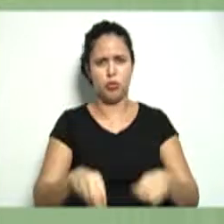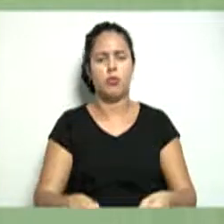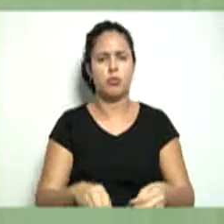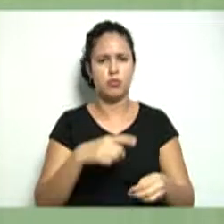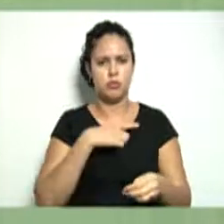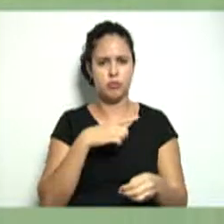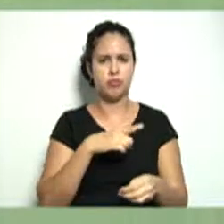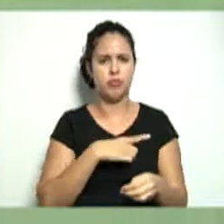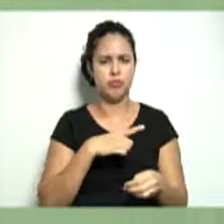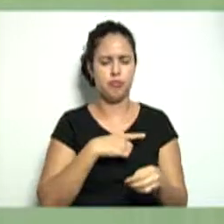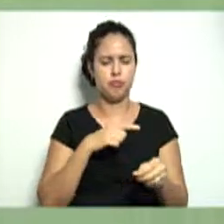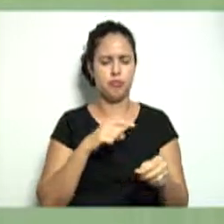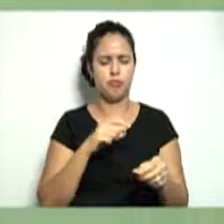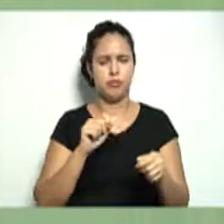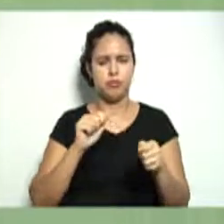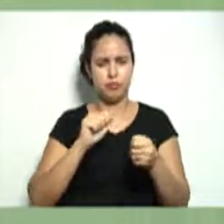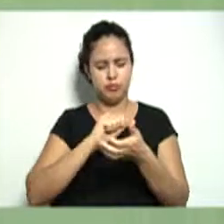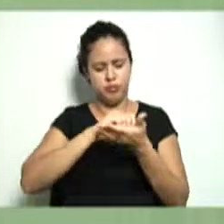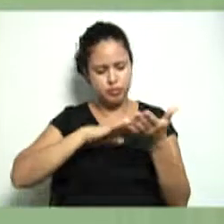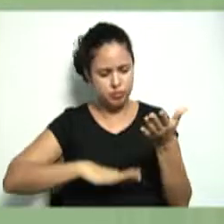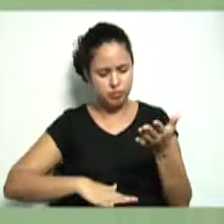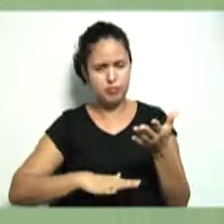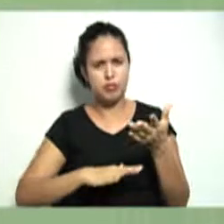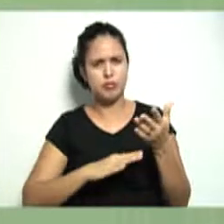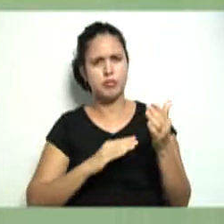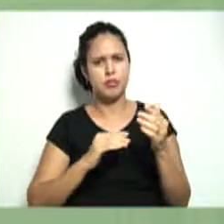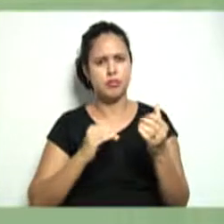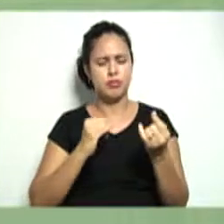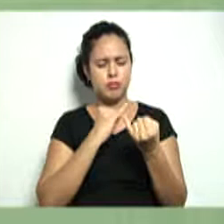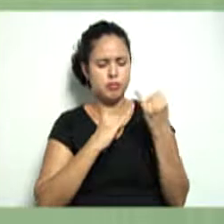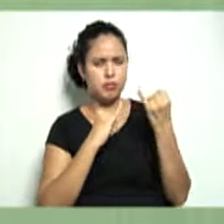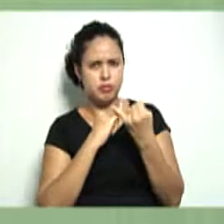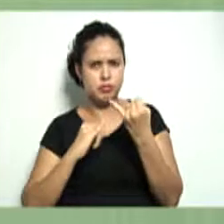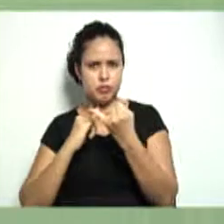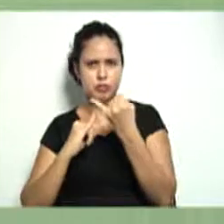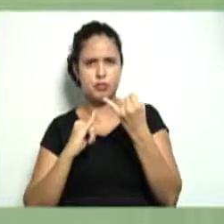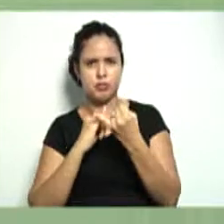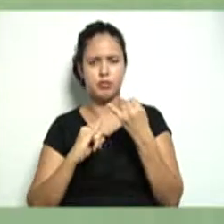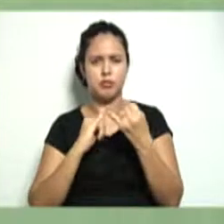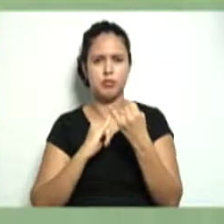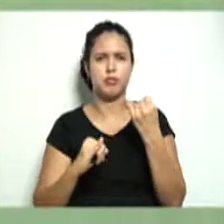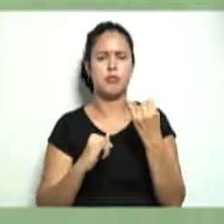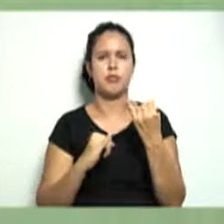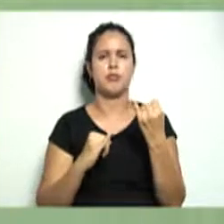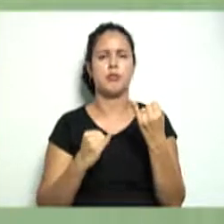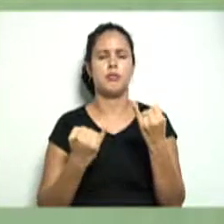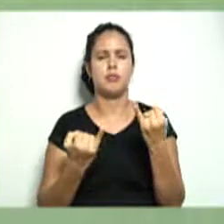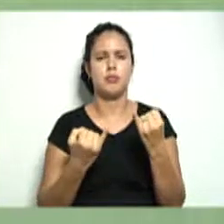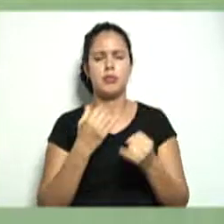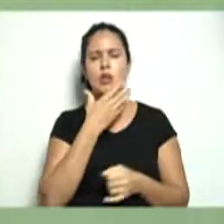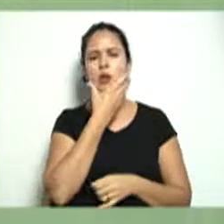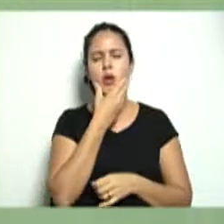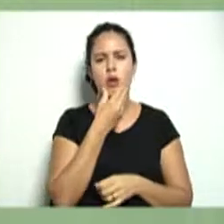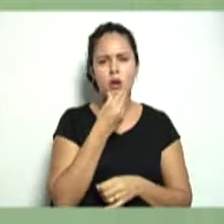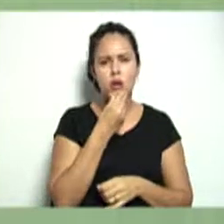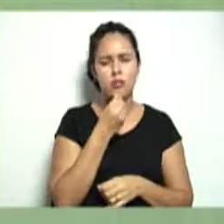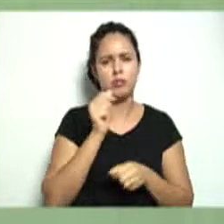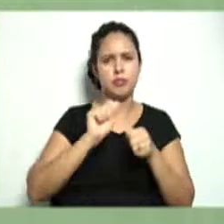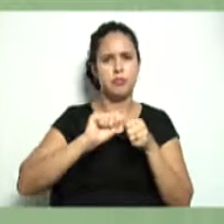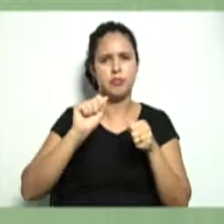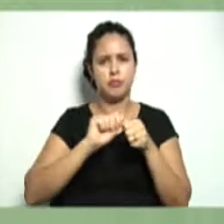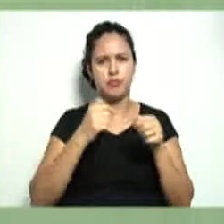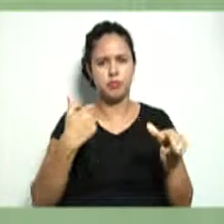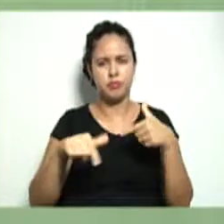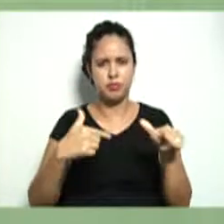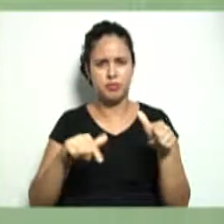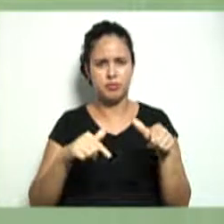afazeres semelhantes e produziam a sua existência em comum. Os homens realizavam trabalho e educavam